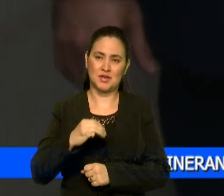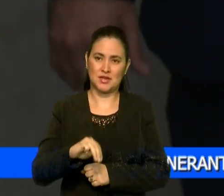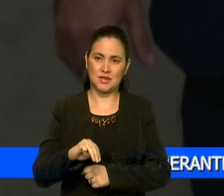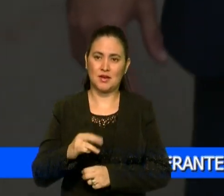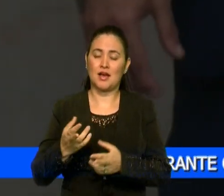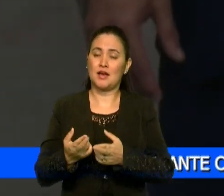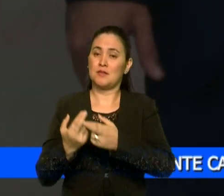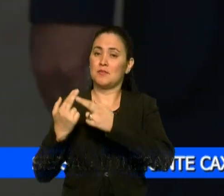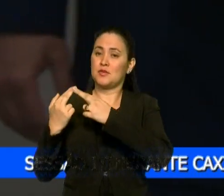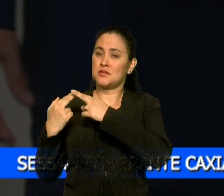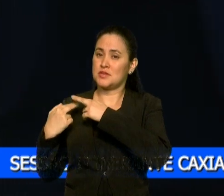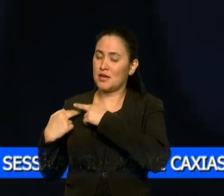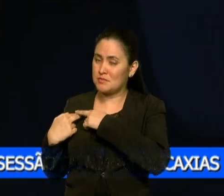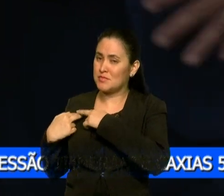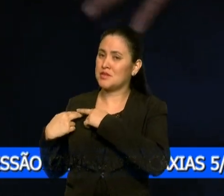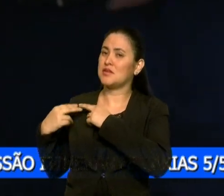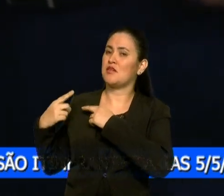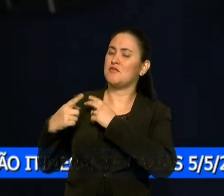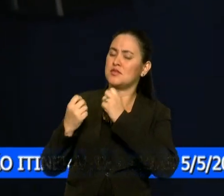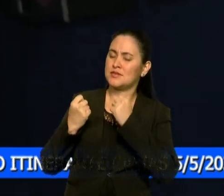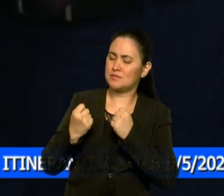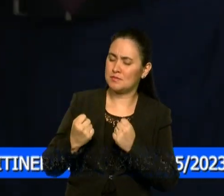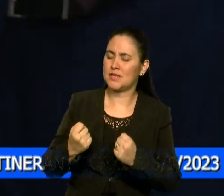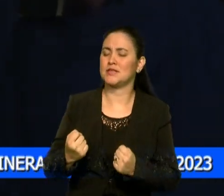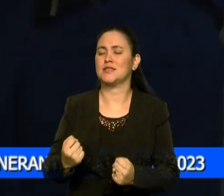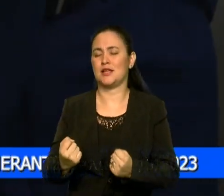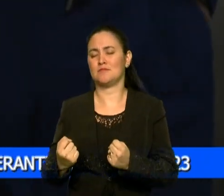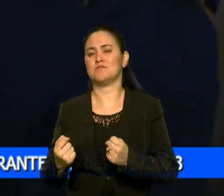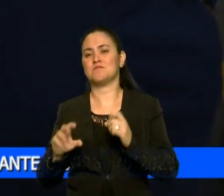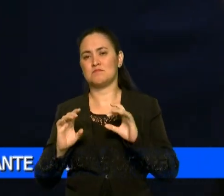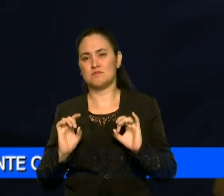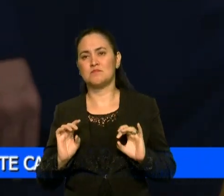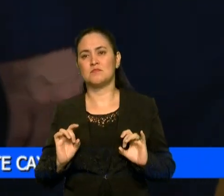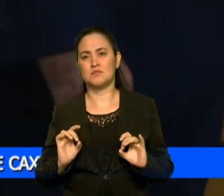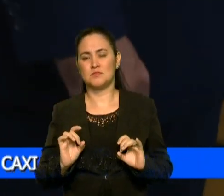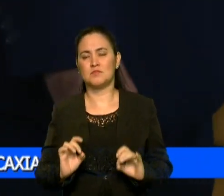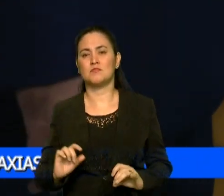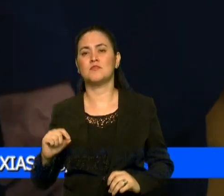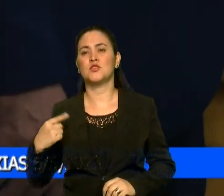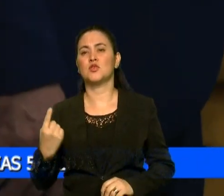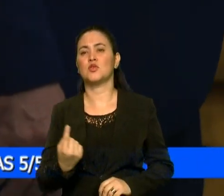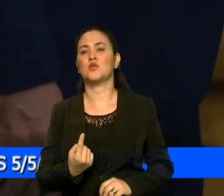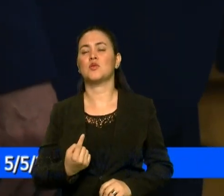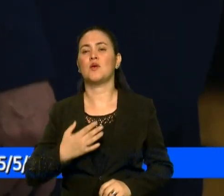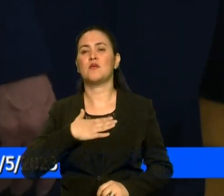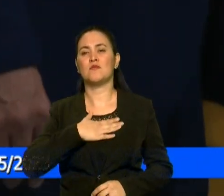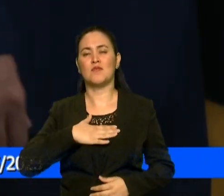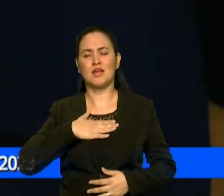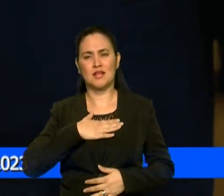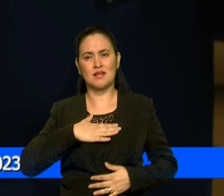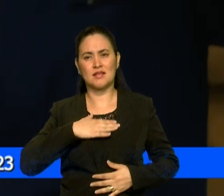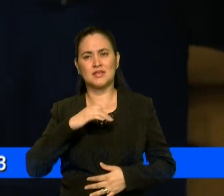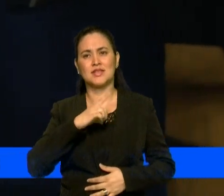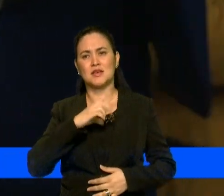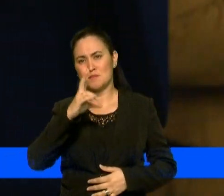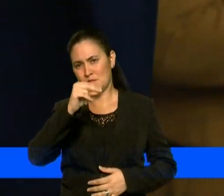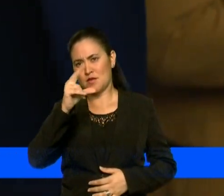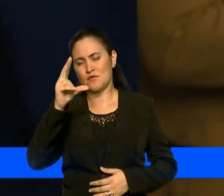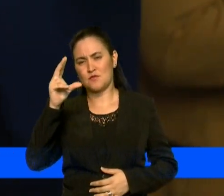realmente muito especial, de forma que realmente a gente fica muito feliz de ser prefeito, de ter um prefeito como você,